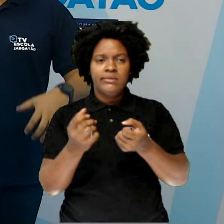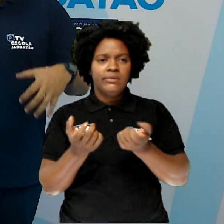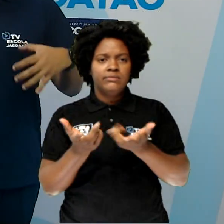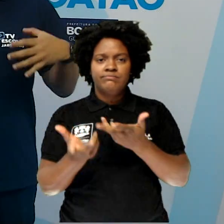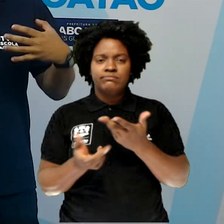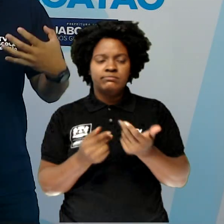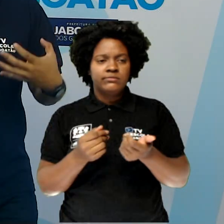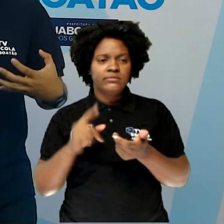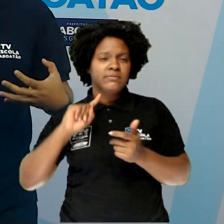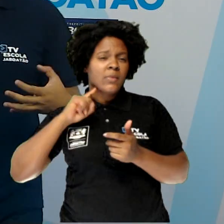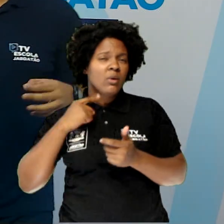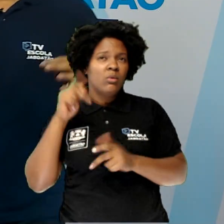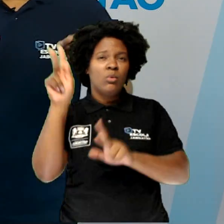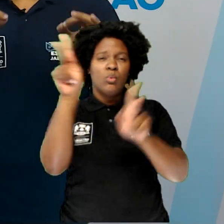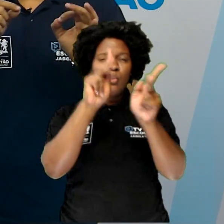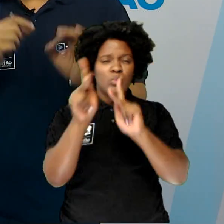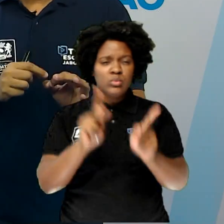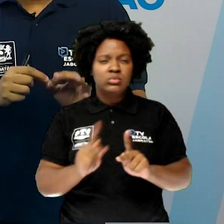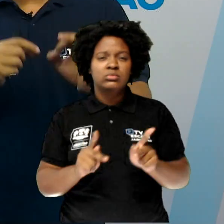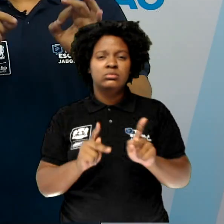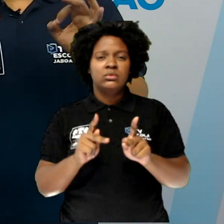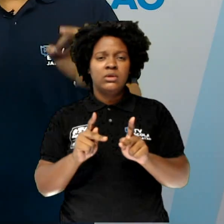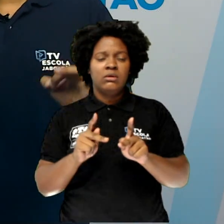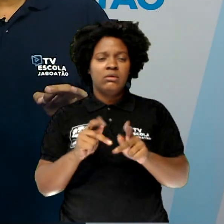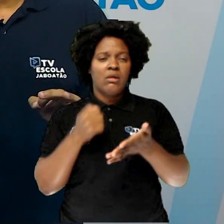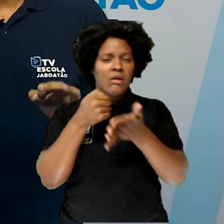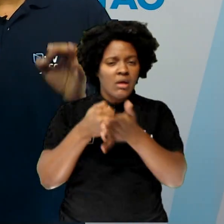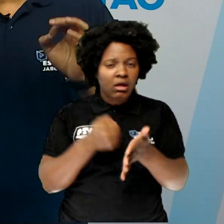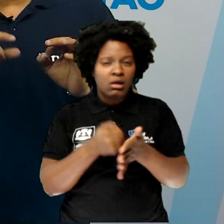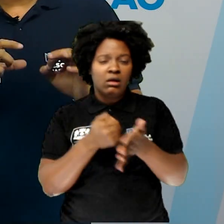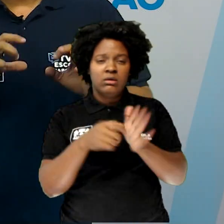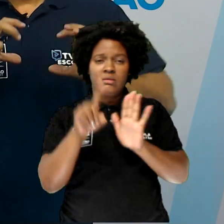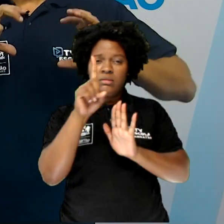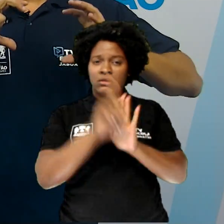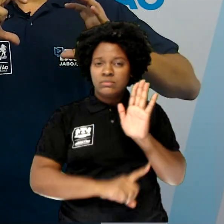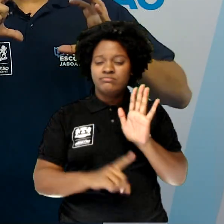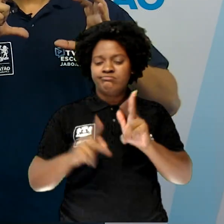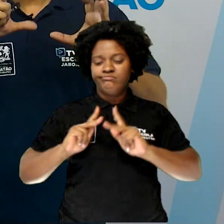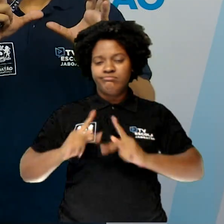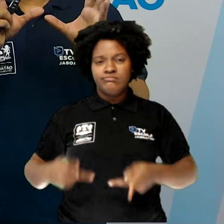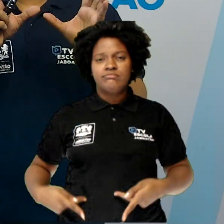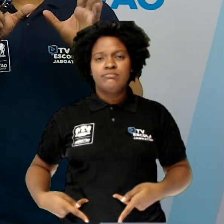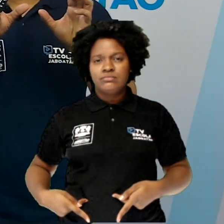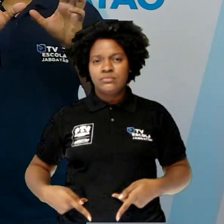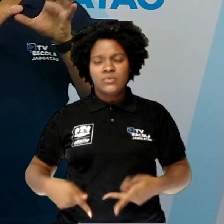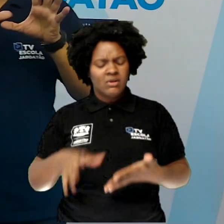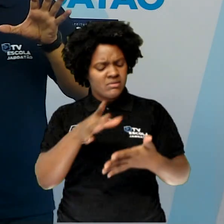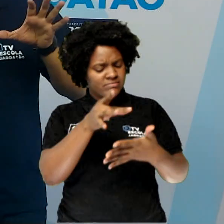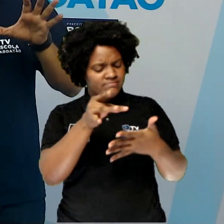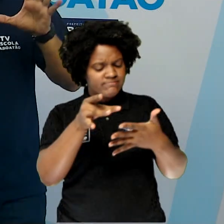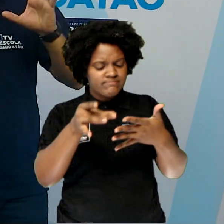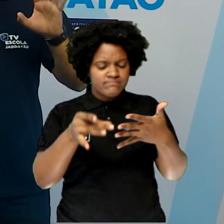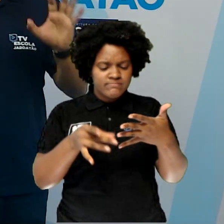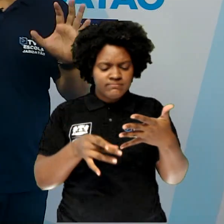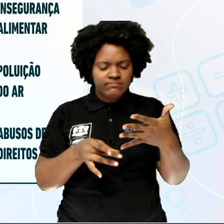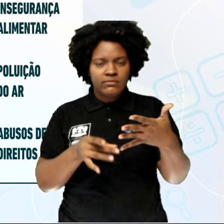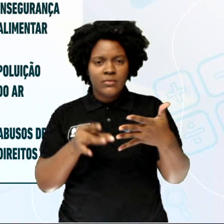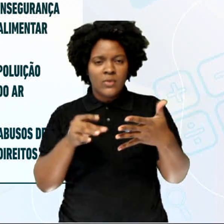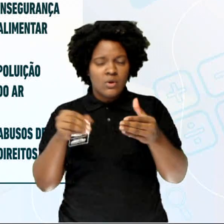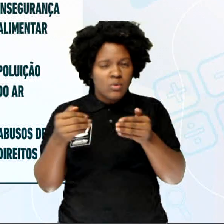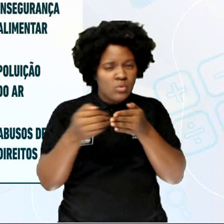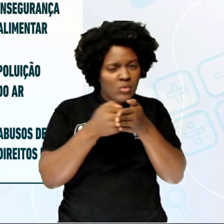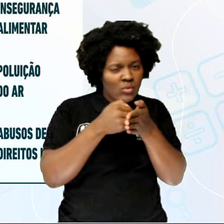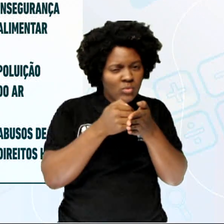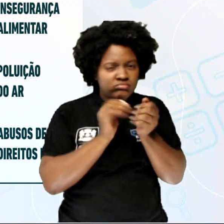alimentar, a poluição do ar, os abusos de direitos humanos. Gente, é uma série de fatores que estão ali, ó,